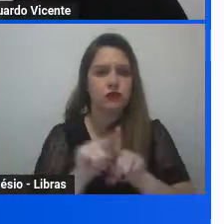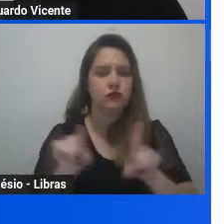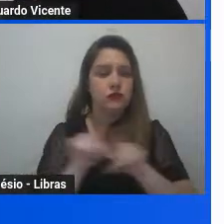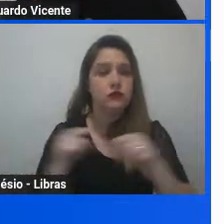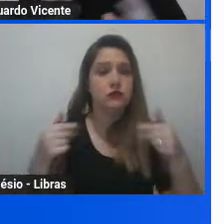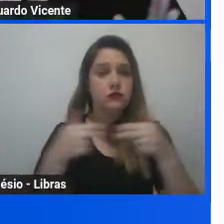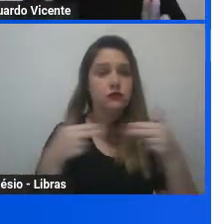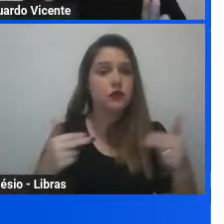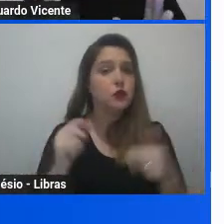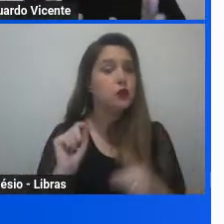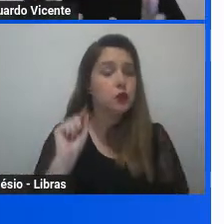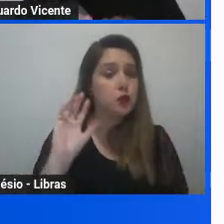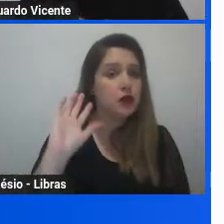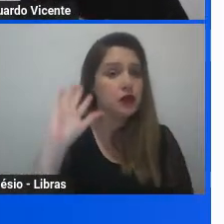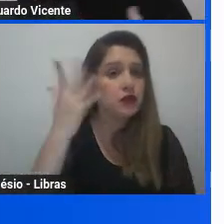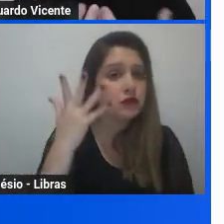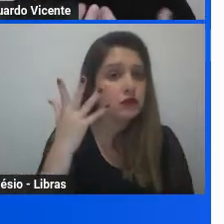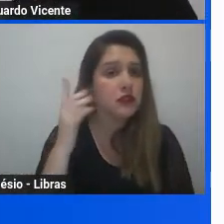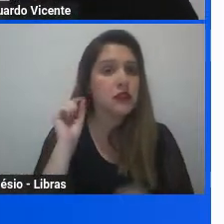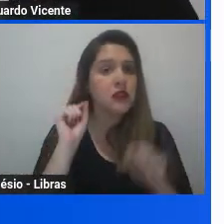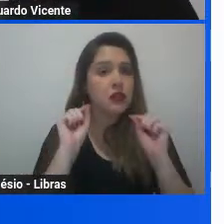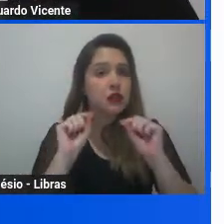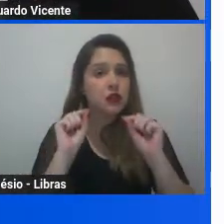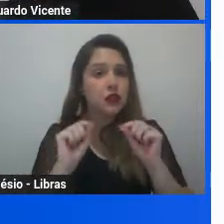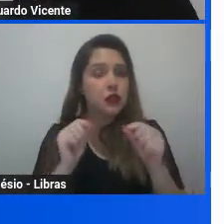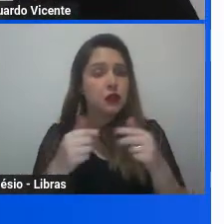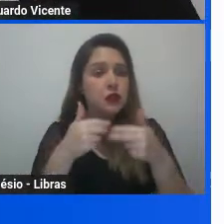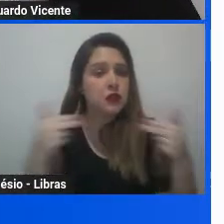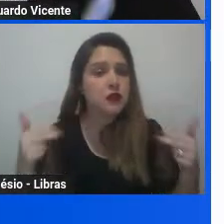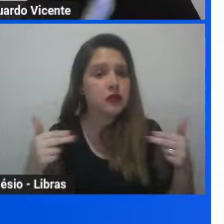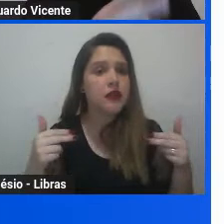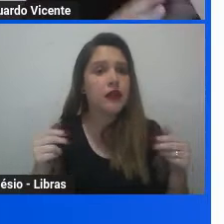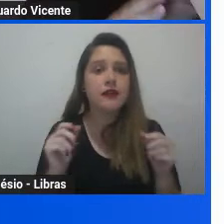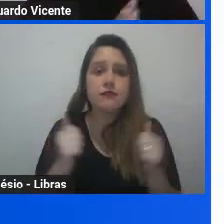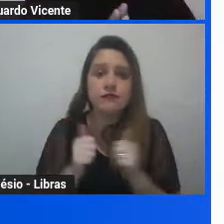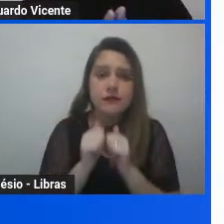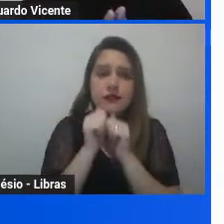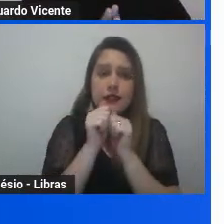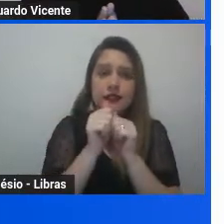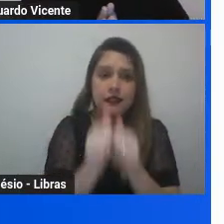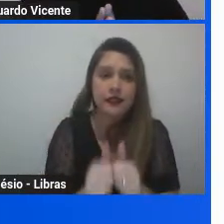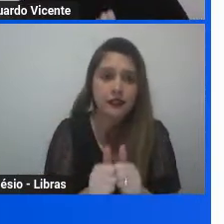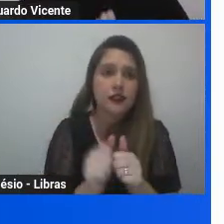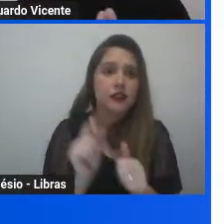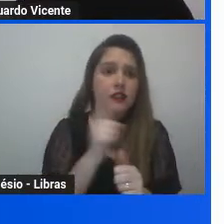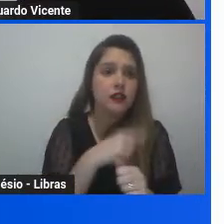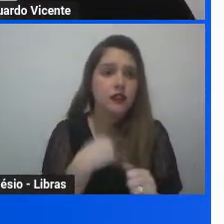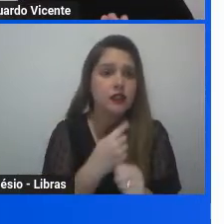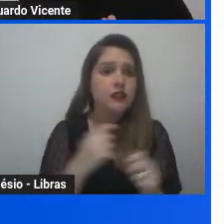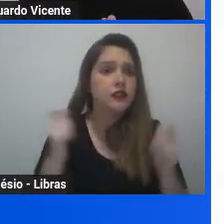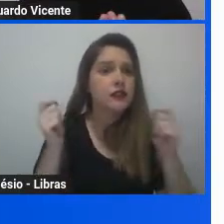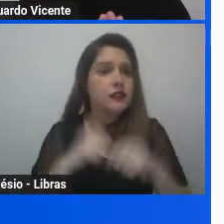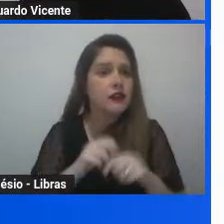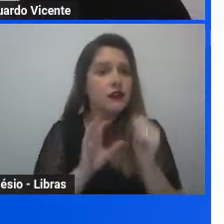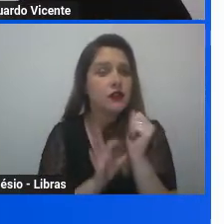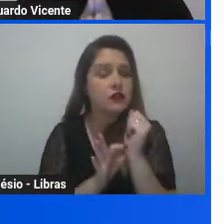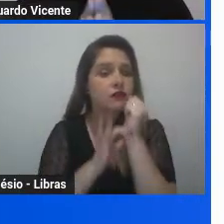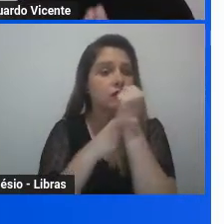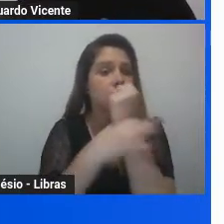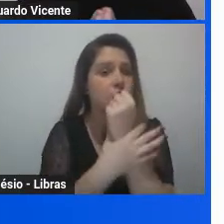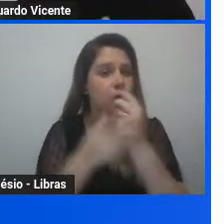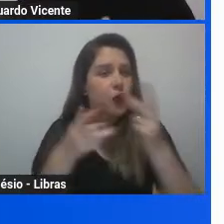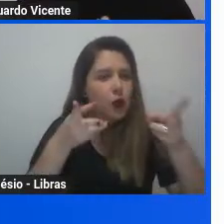que aconteceu. Por que eu vou observar o que aconteceu? Para trazer o tripé, que é a segurança. Observando o